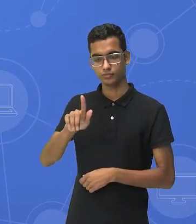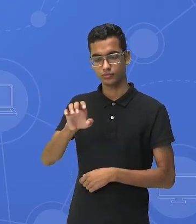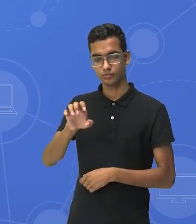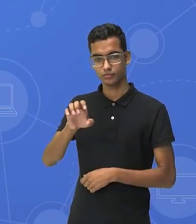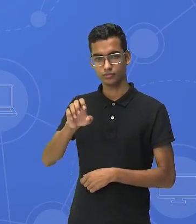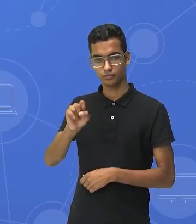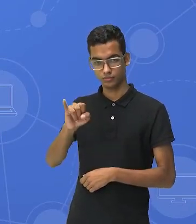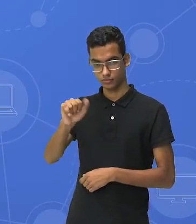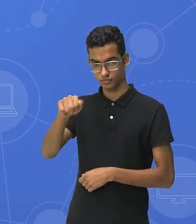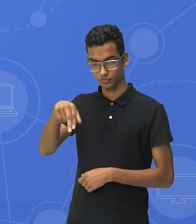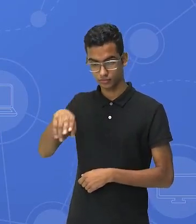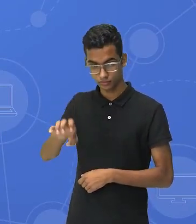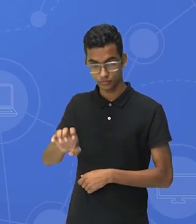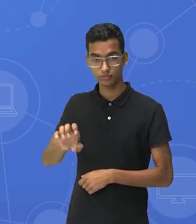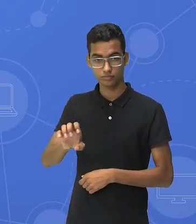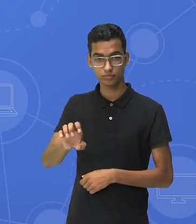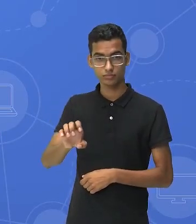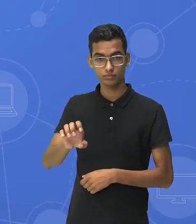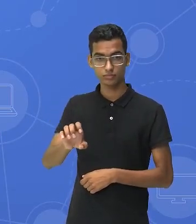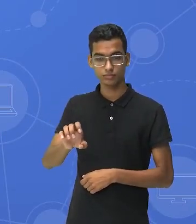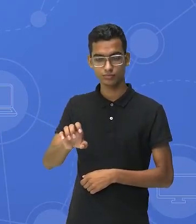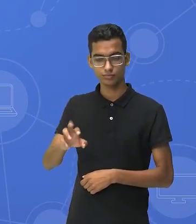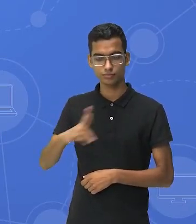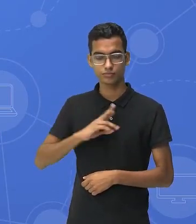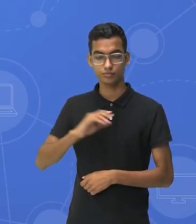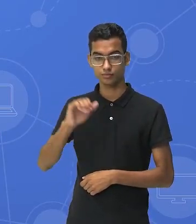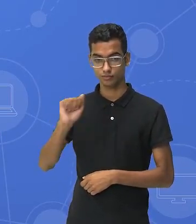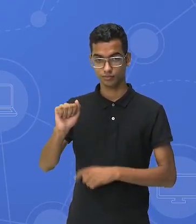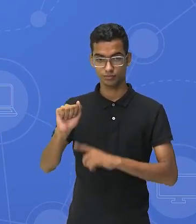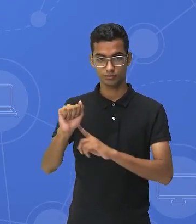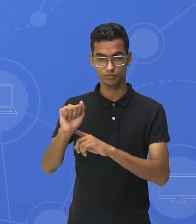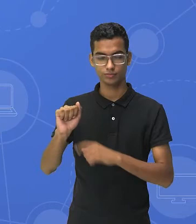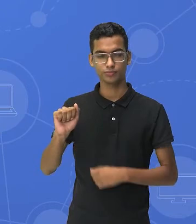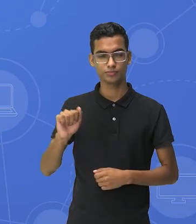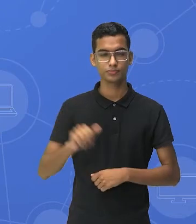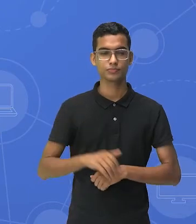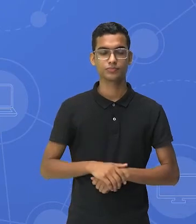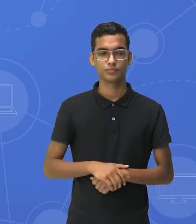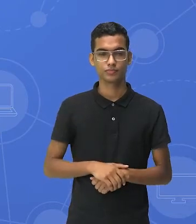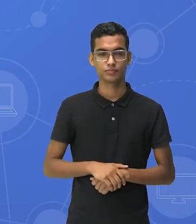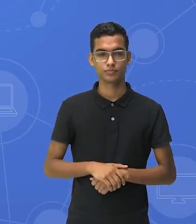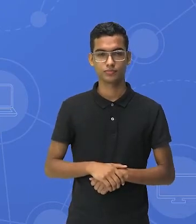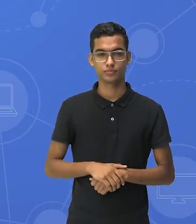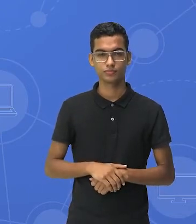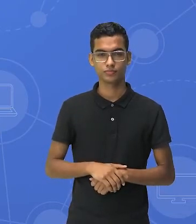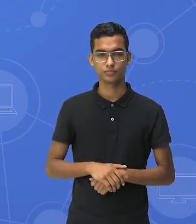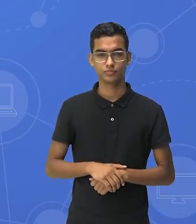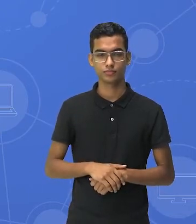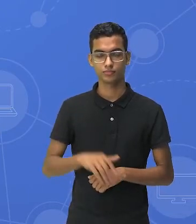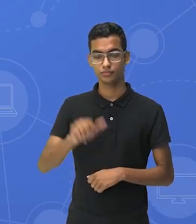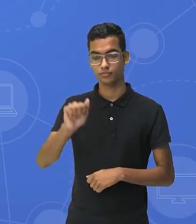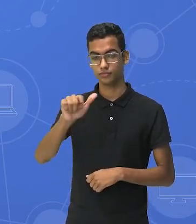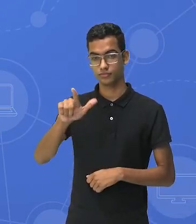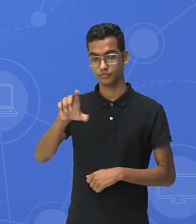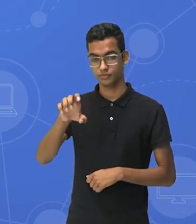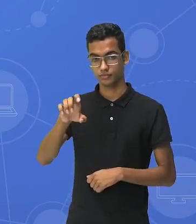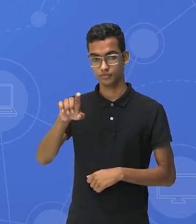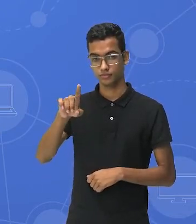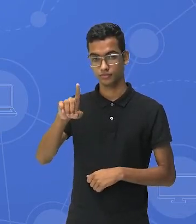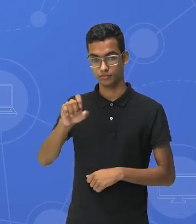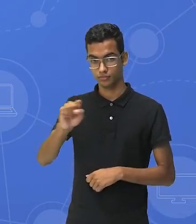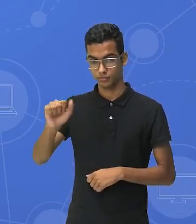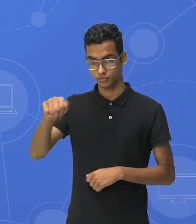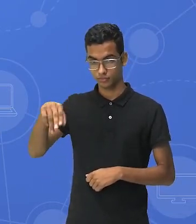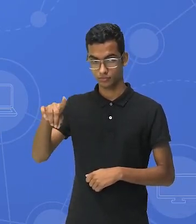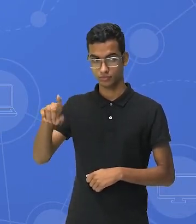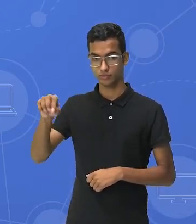também apostando na letra A. O Dirley. Vamos ver quem mais. O Alessandro, lá da Escola Raimundo Holanda de